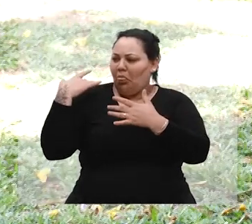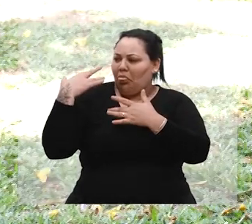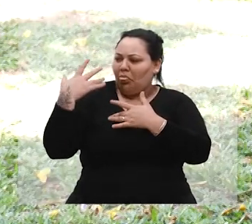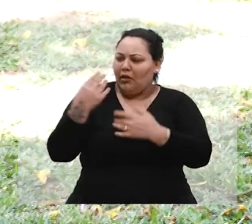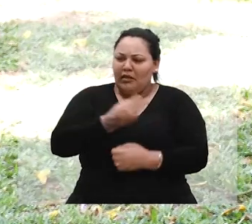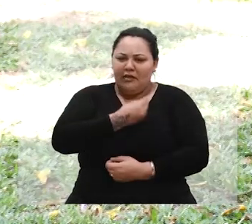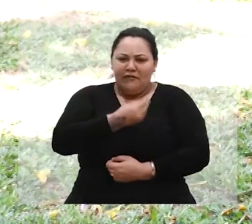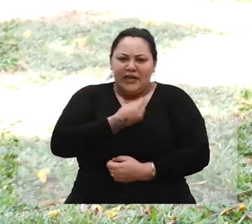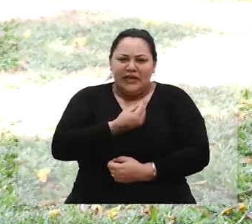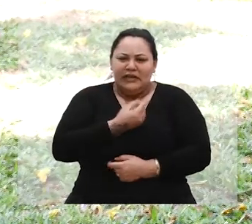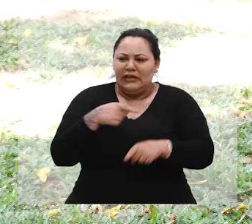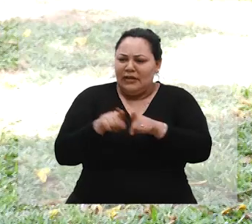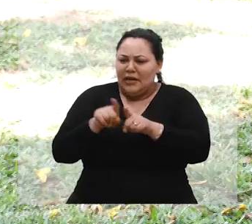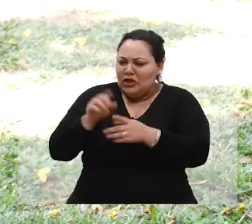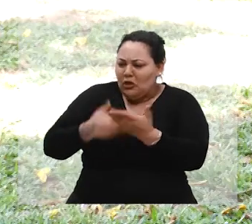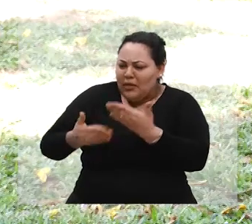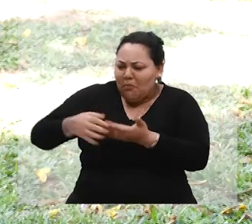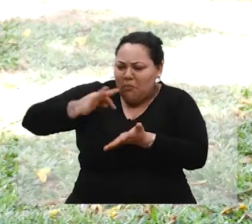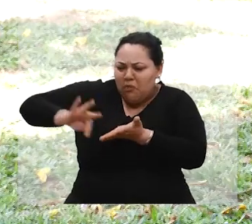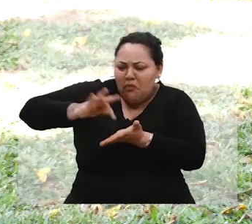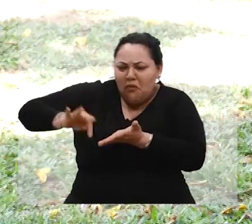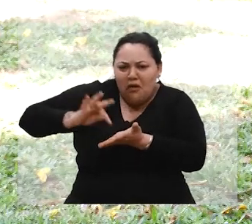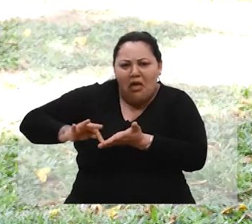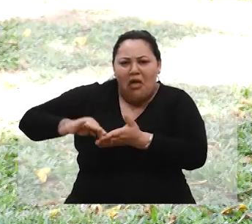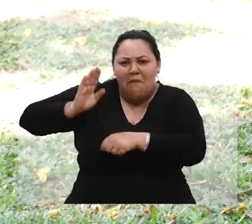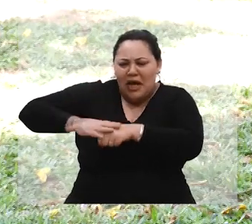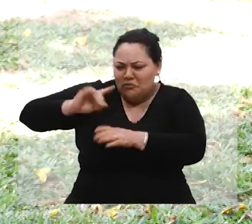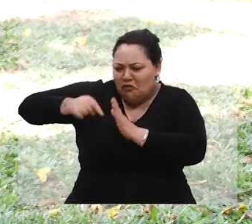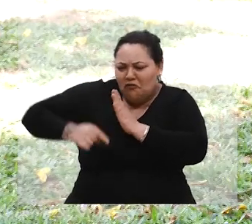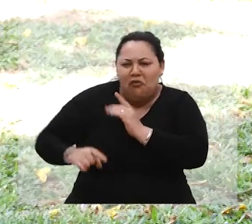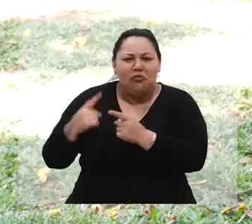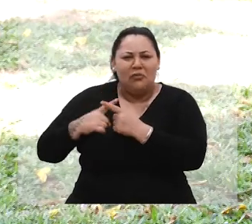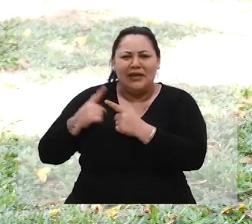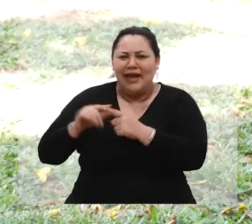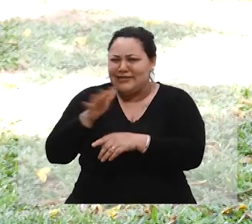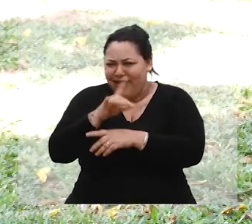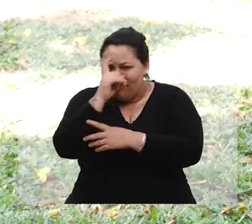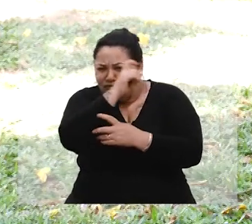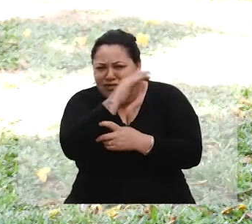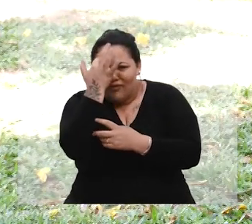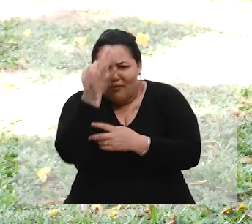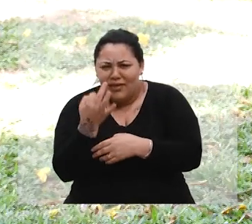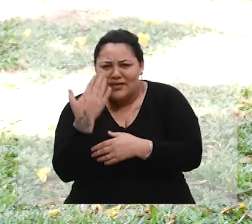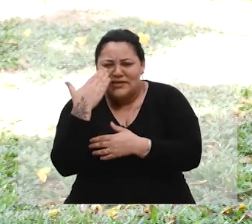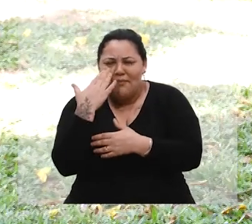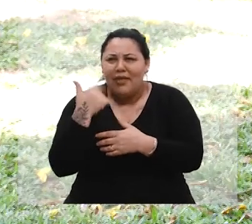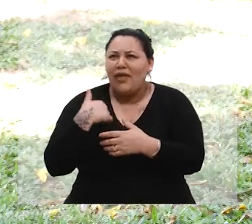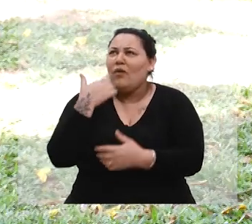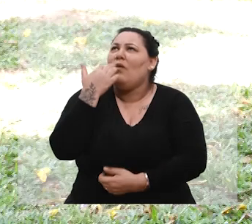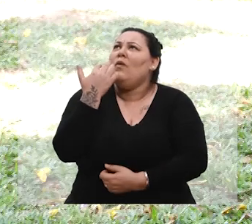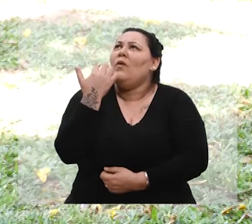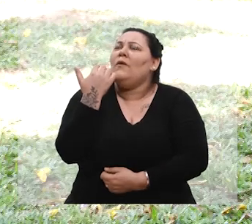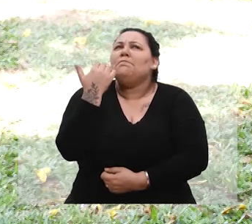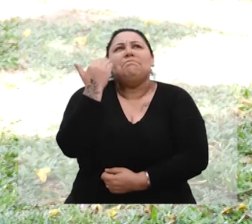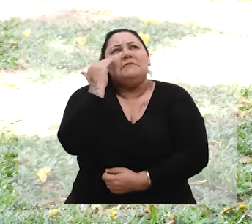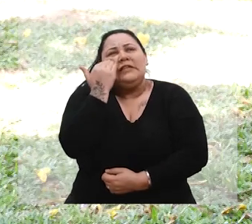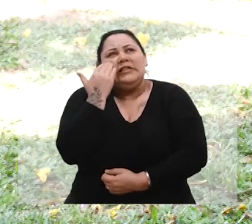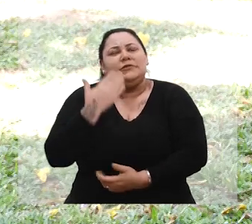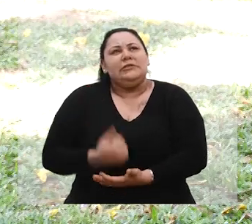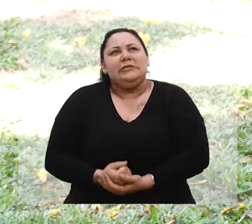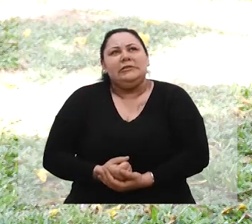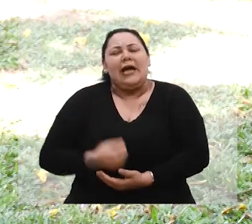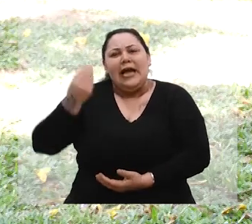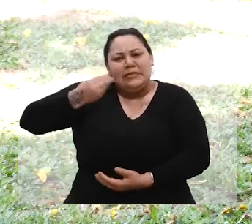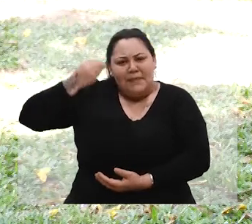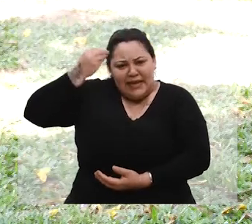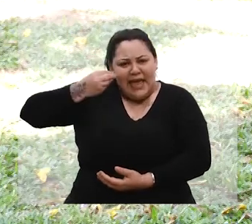da teoria psicanalítica, da densidade, porque é uma teoria realmente difícil, eu entendo que tanto a experiência quanto a teoria, elas servem para a